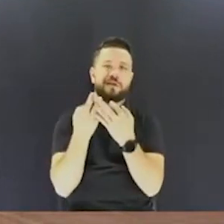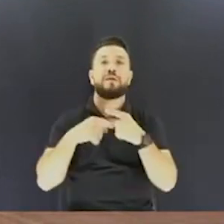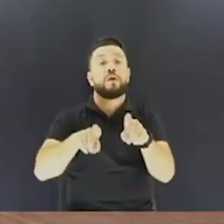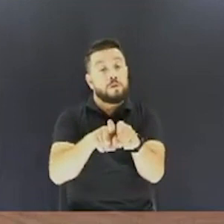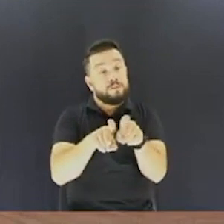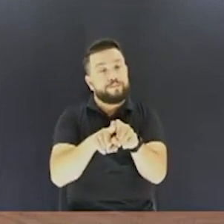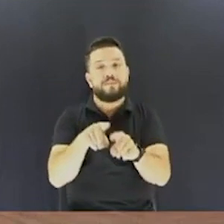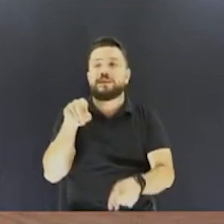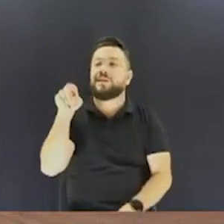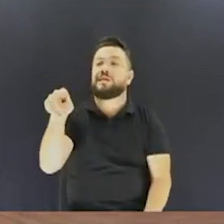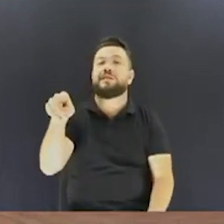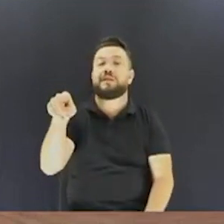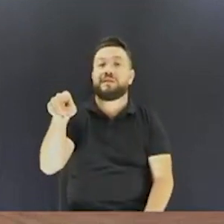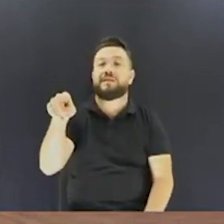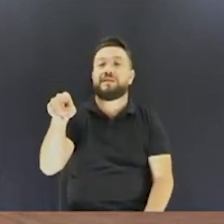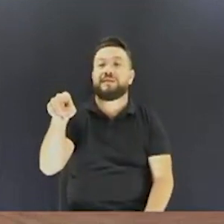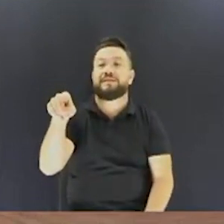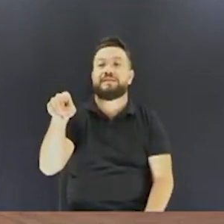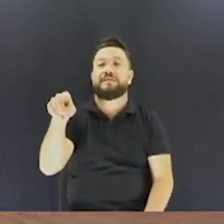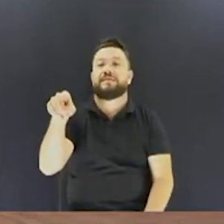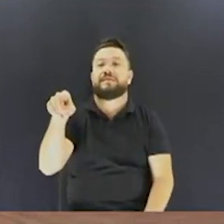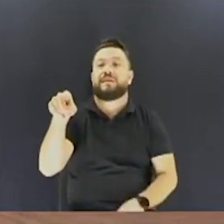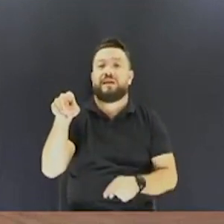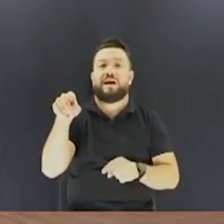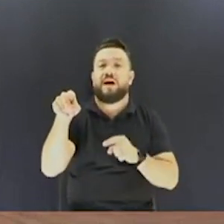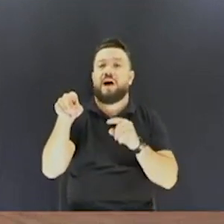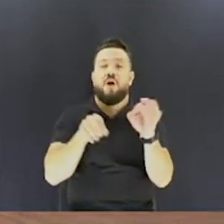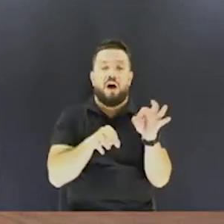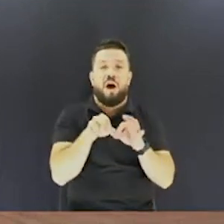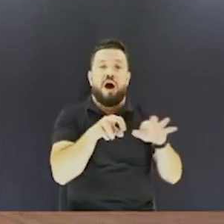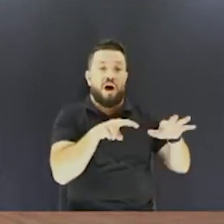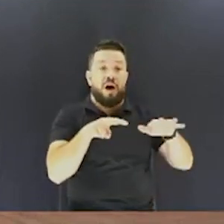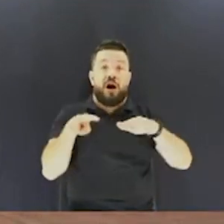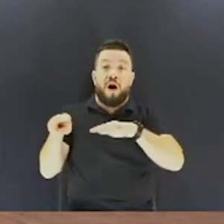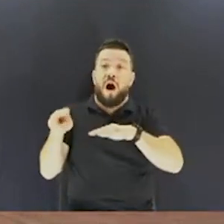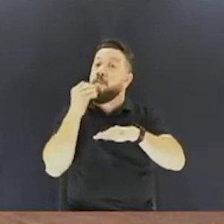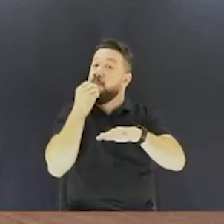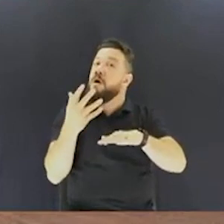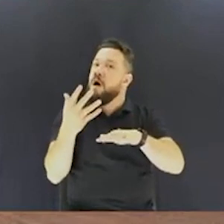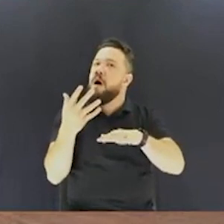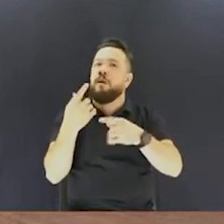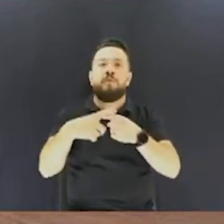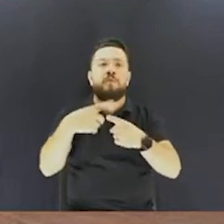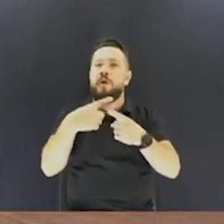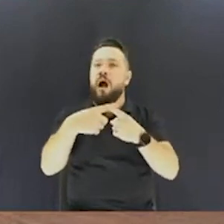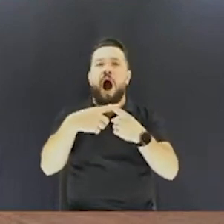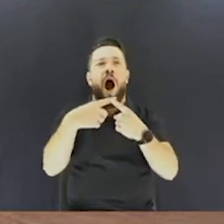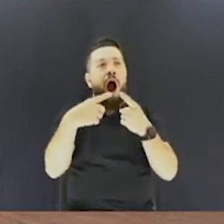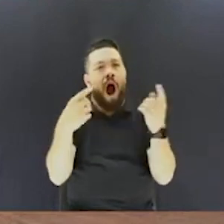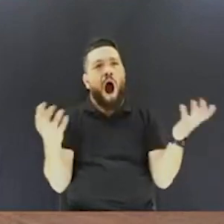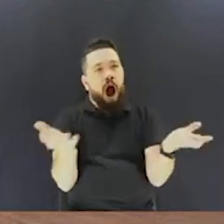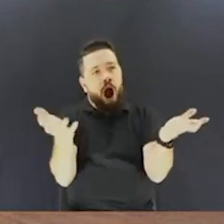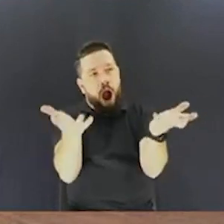instituição da Semana de Conscientização da Síndrome seria uma importante iniciativa para promover a inclusão social a respeito